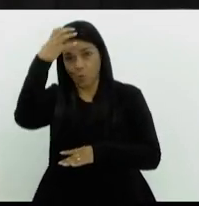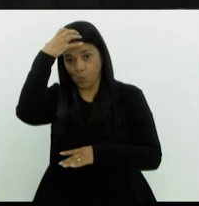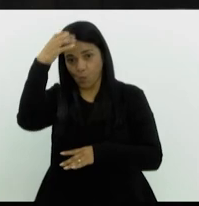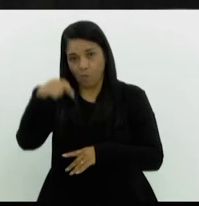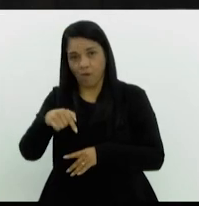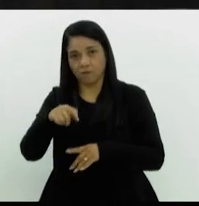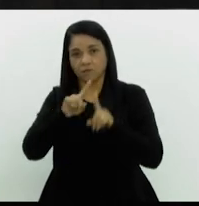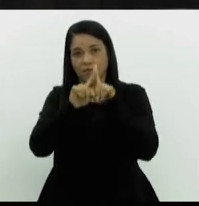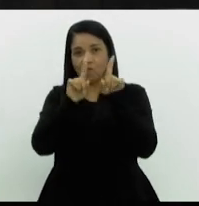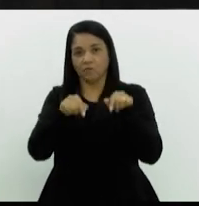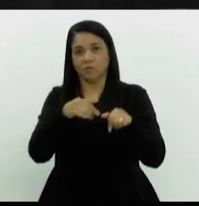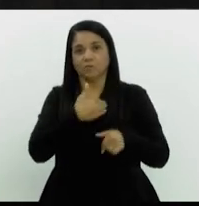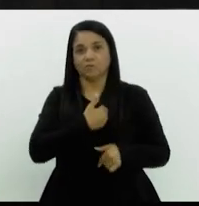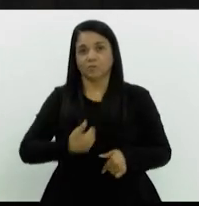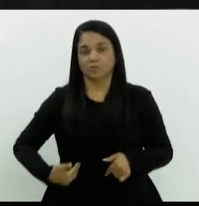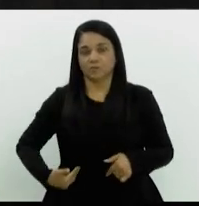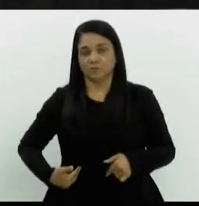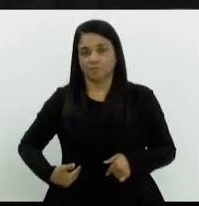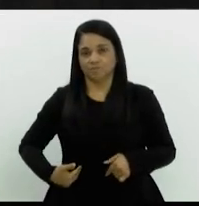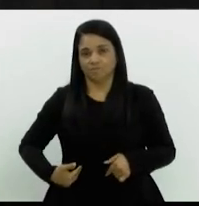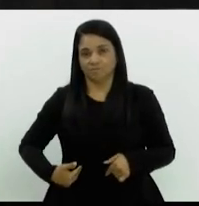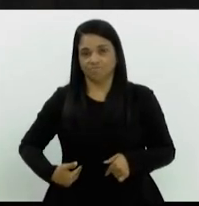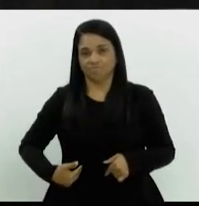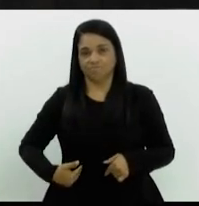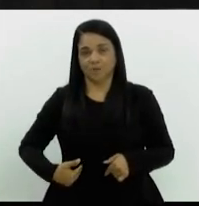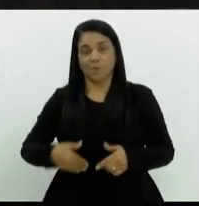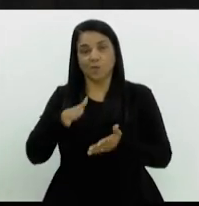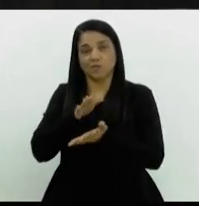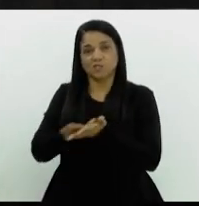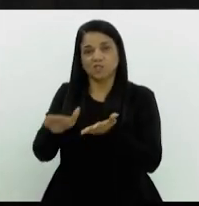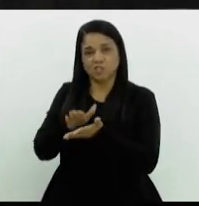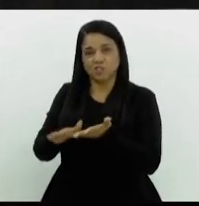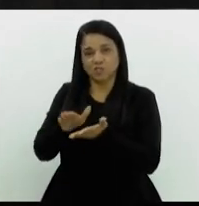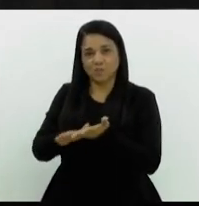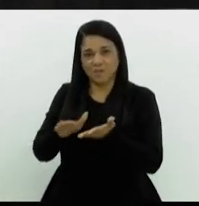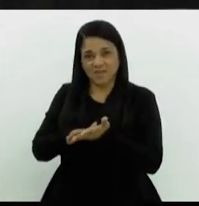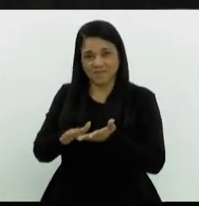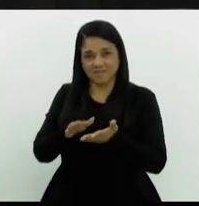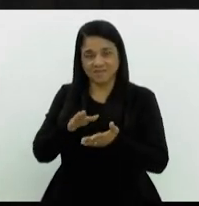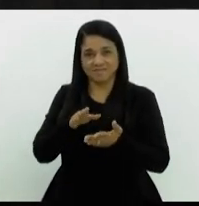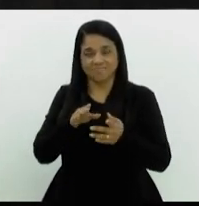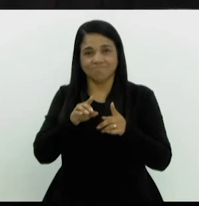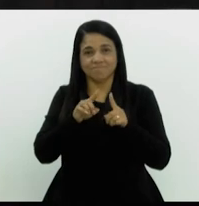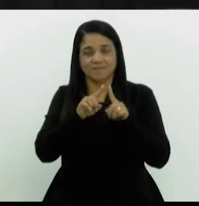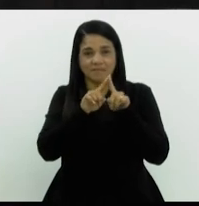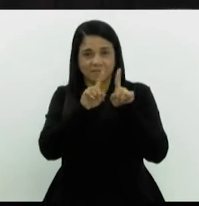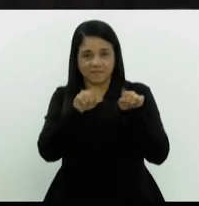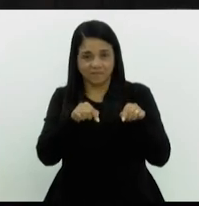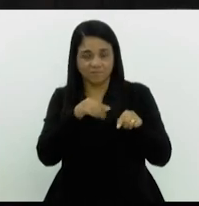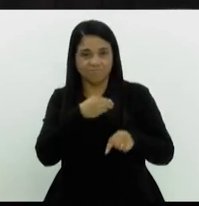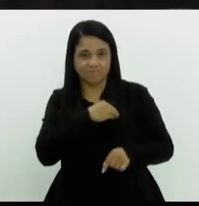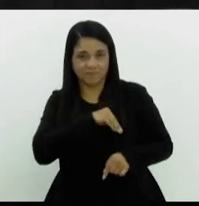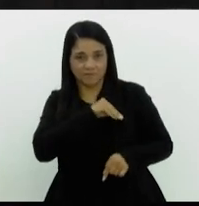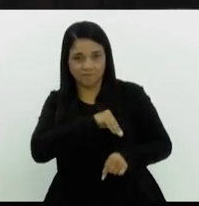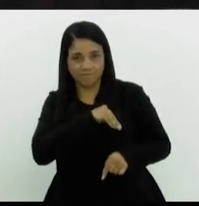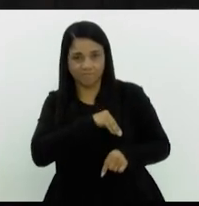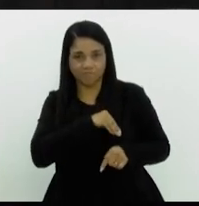o funcionalismo público, porque a despesa de pessoal não para de crescer.